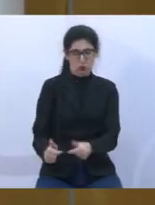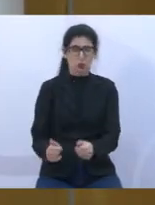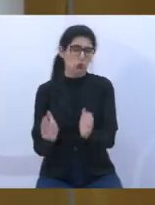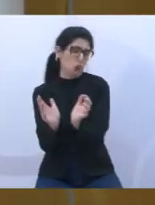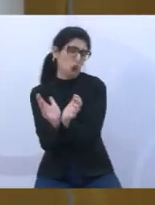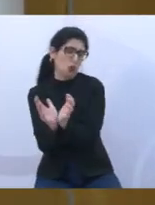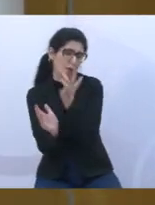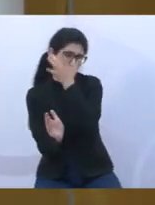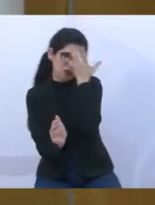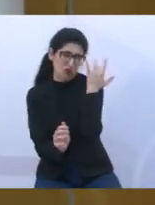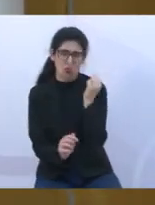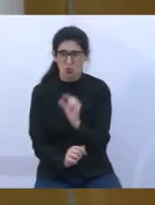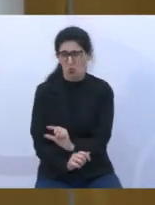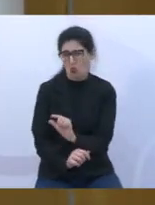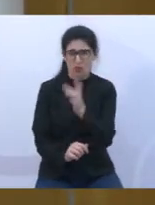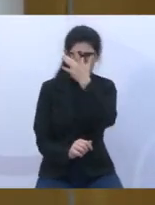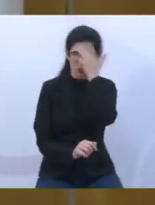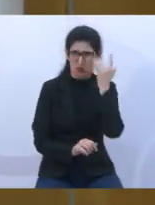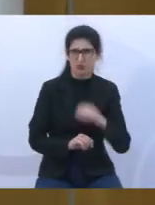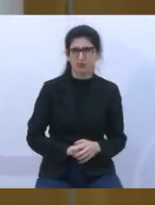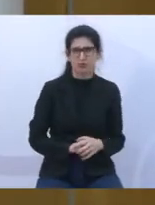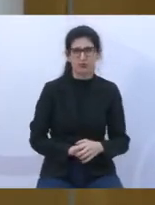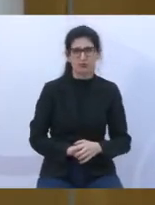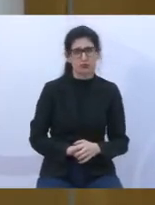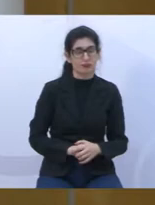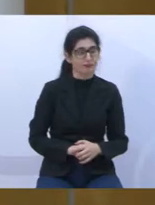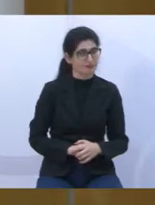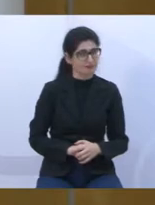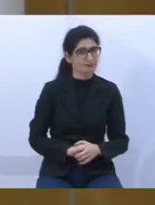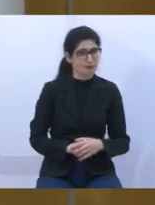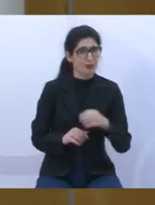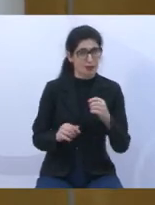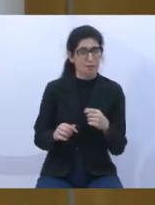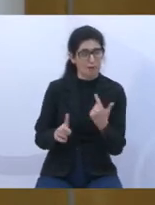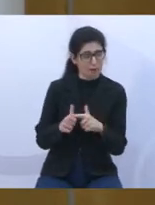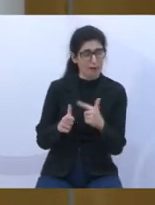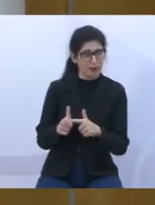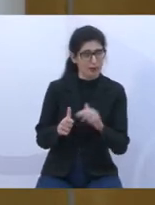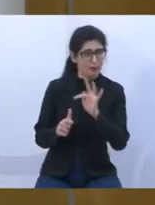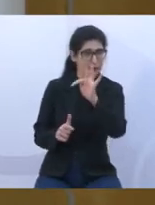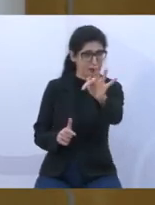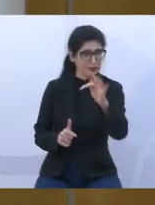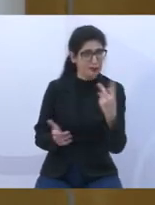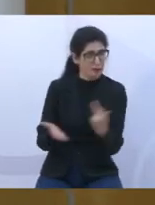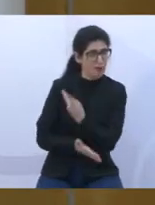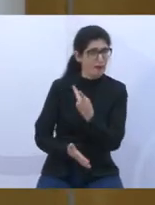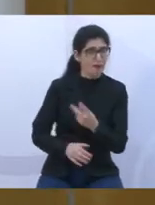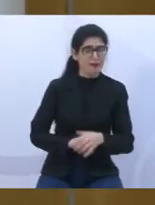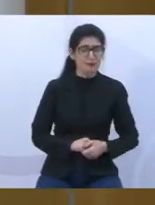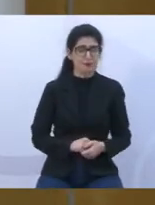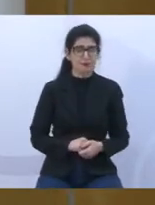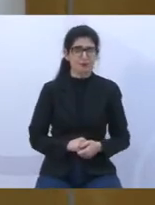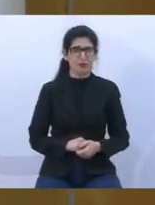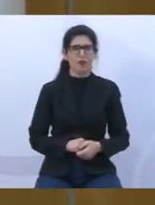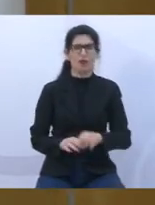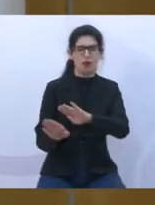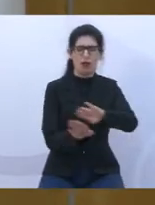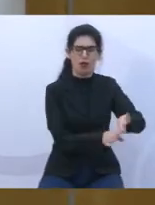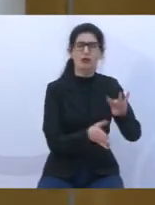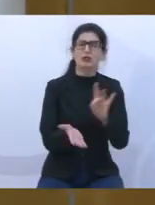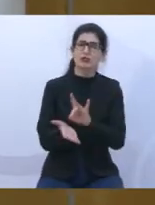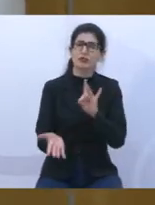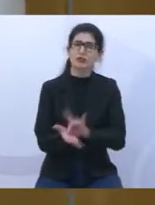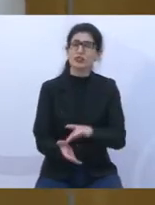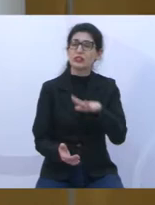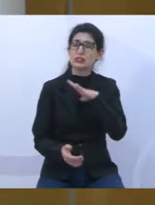é porque corre o sério risco de fazer as coisas erradas e na verdade a nossa cidade ela só vai